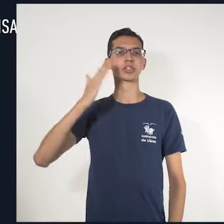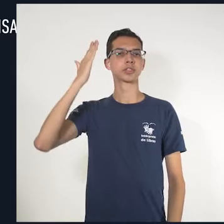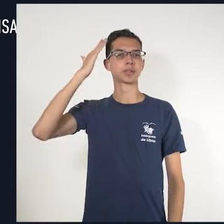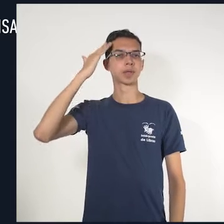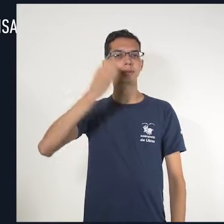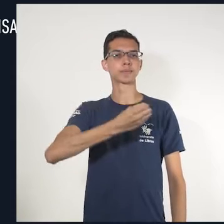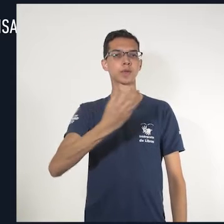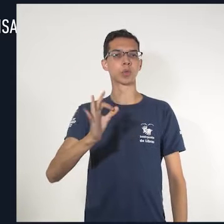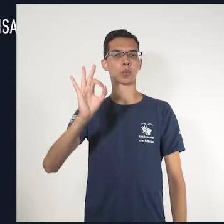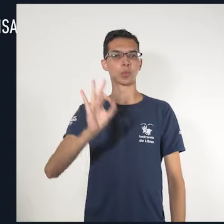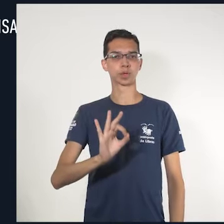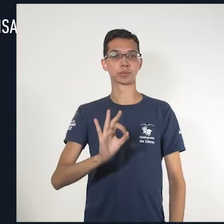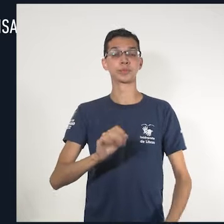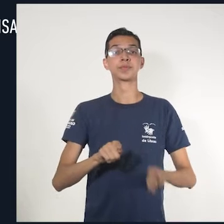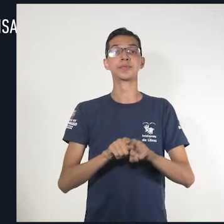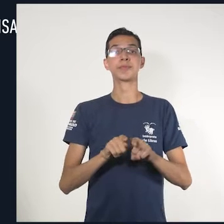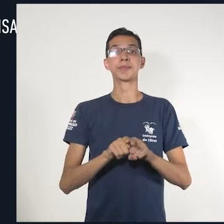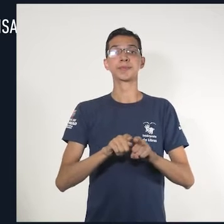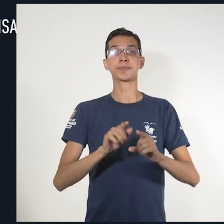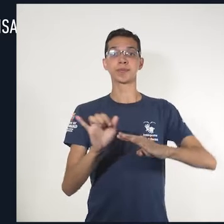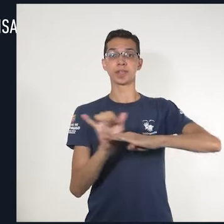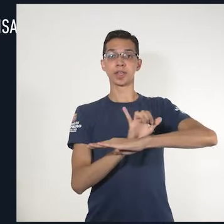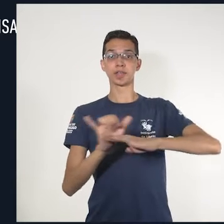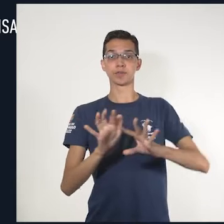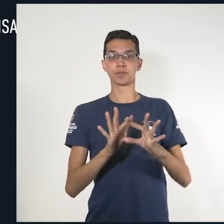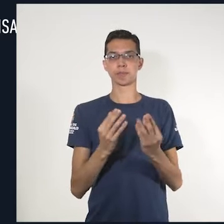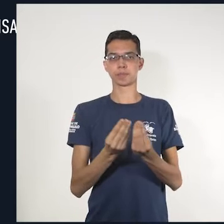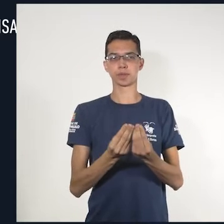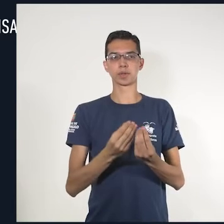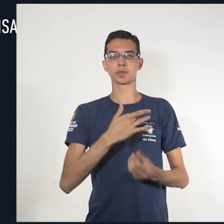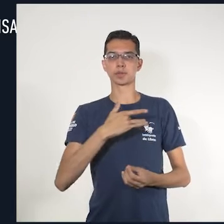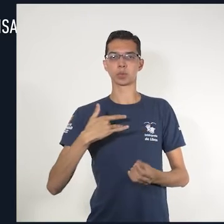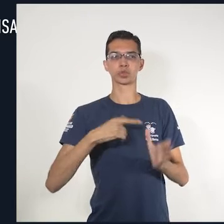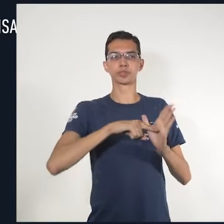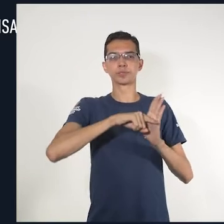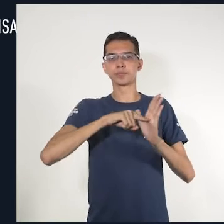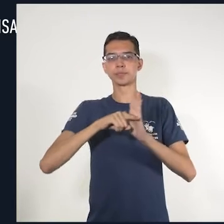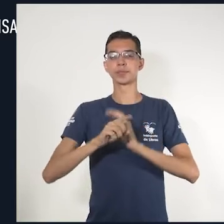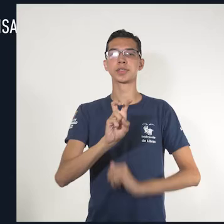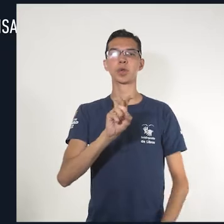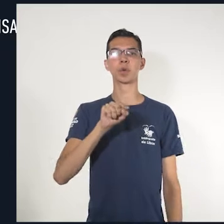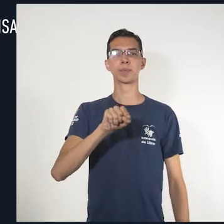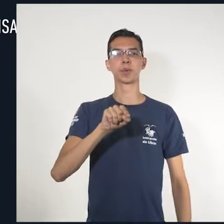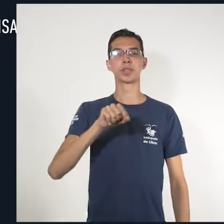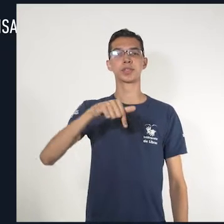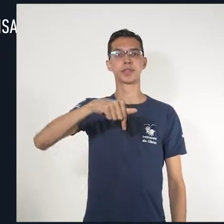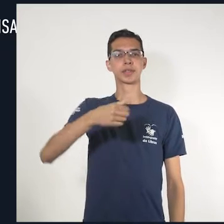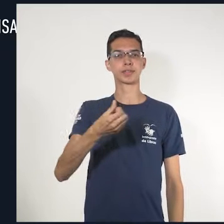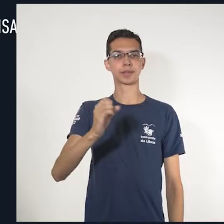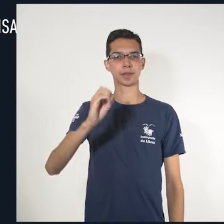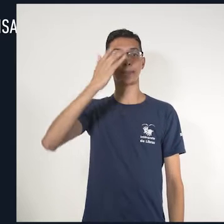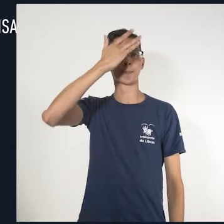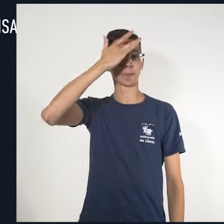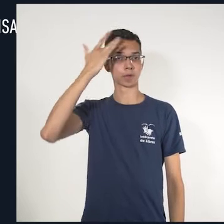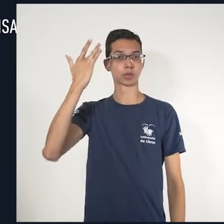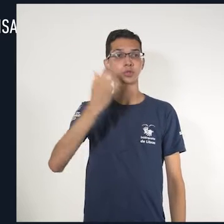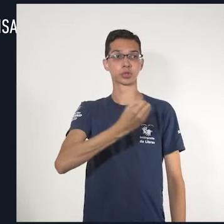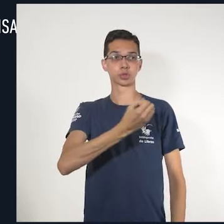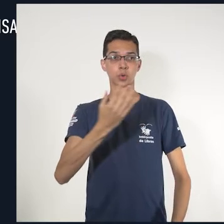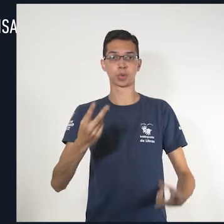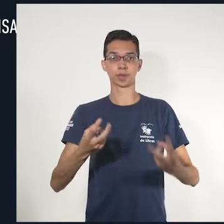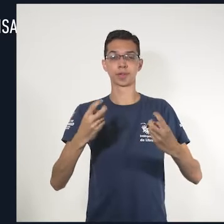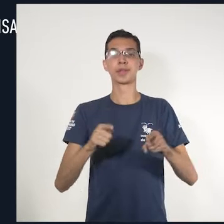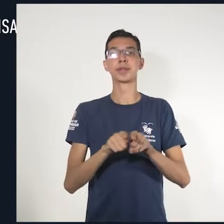a estratégia de saúde da família. A amostragem de 5.760 indivíduos, a taxa de